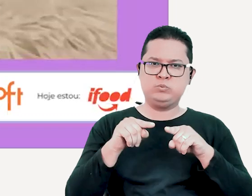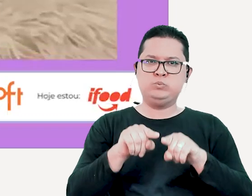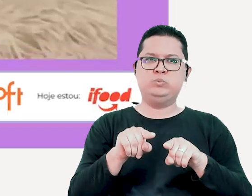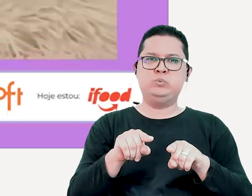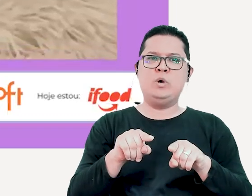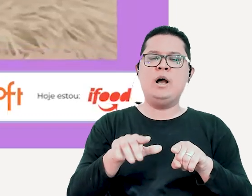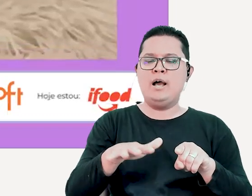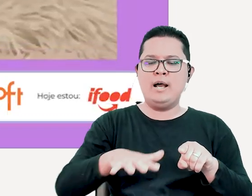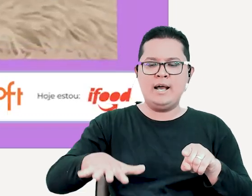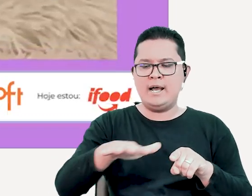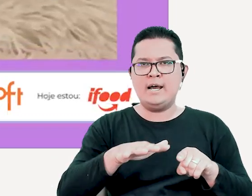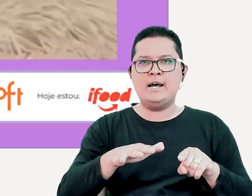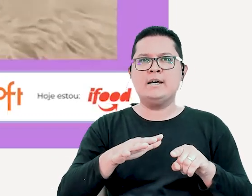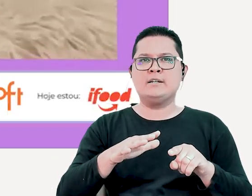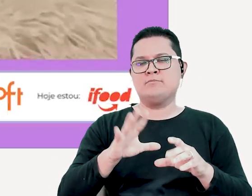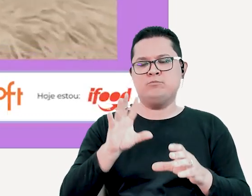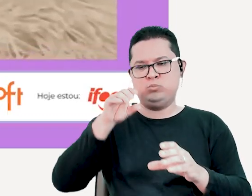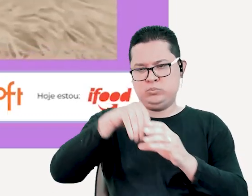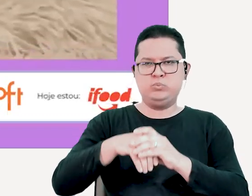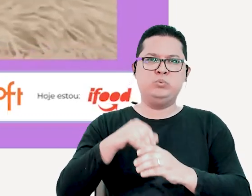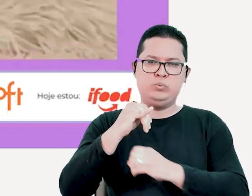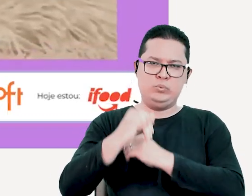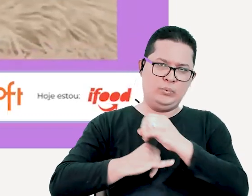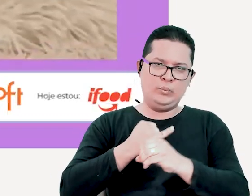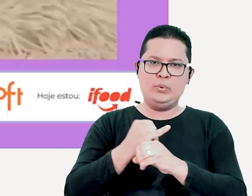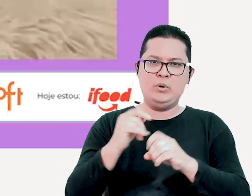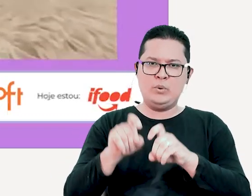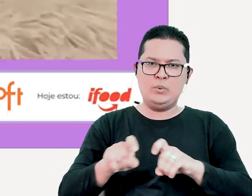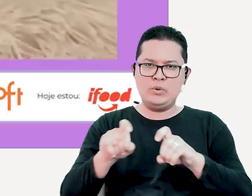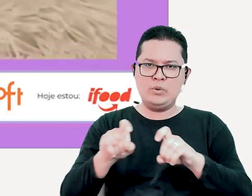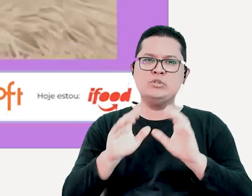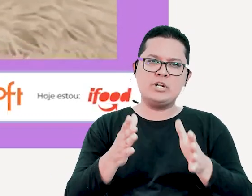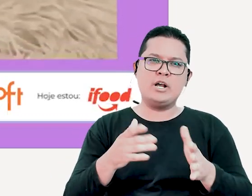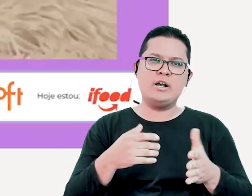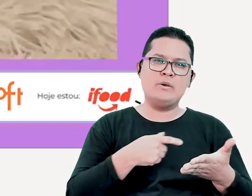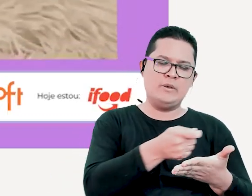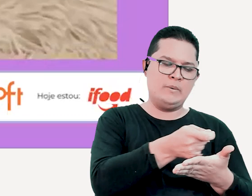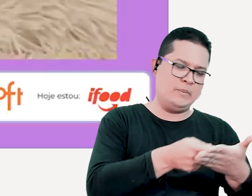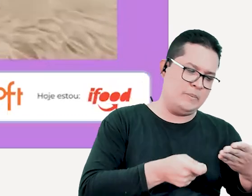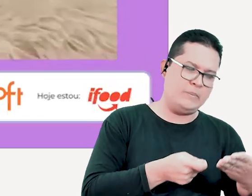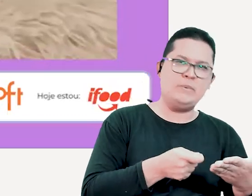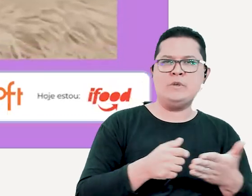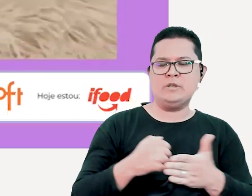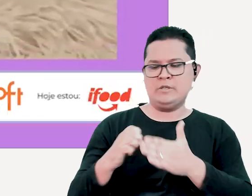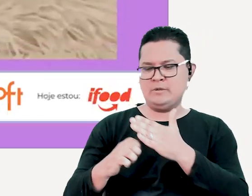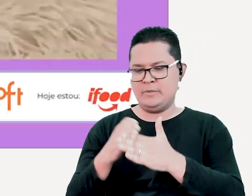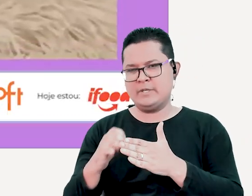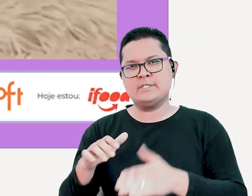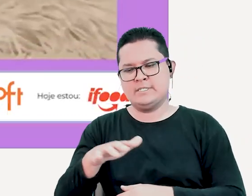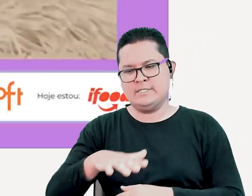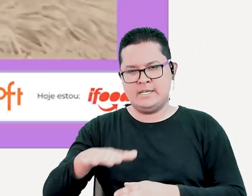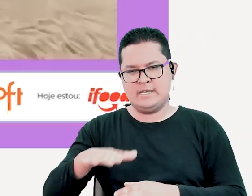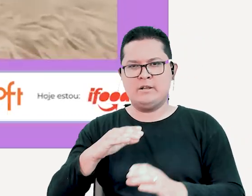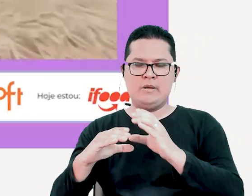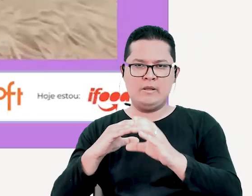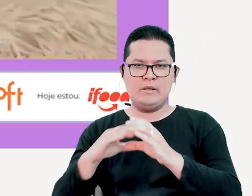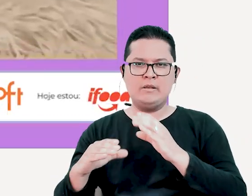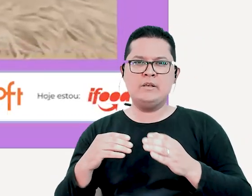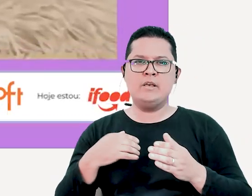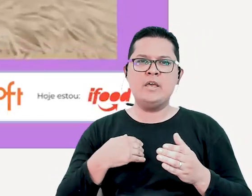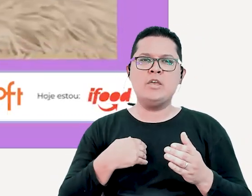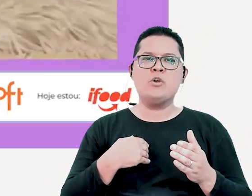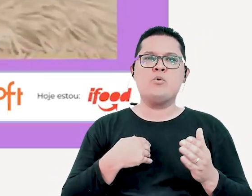né? Então, eu já passei por redações, já passei por agências, já escrevi conteúdo de todos os tipos, já